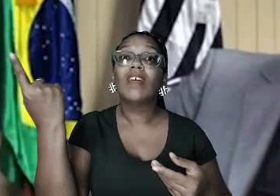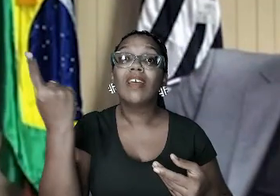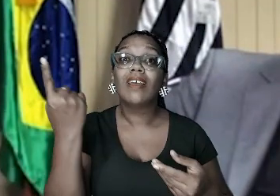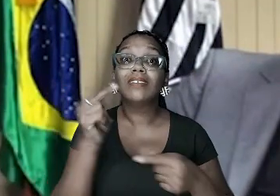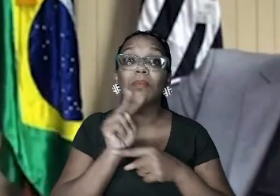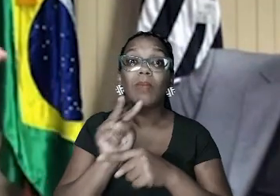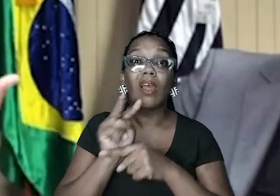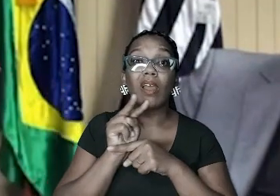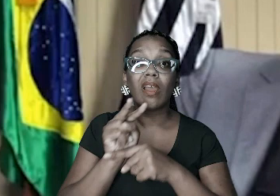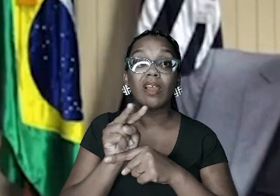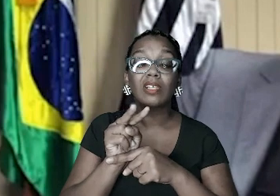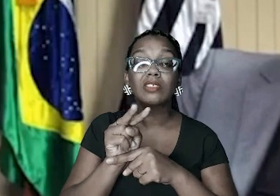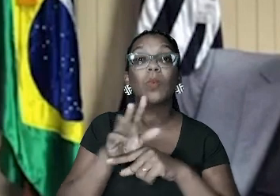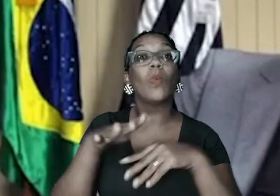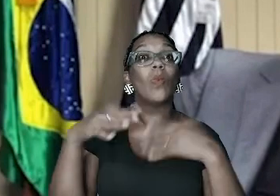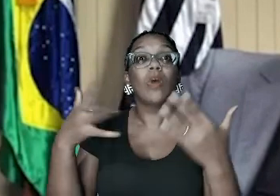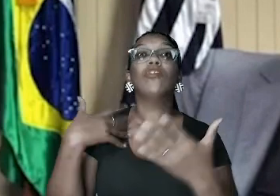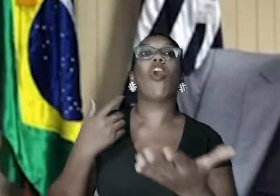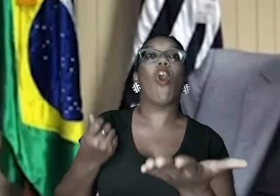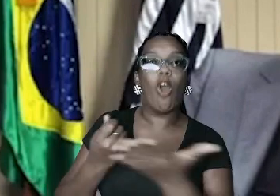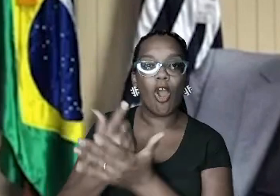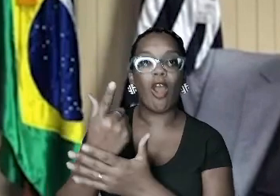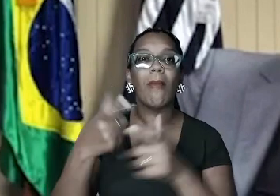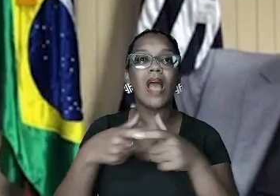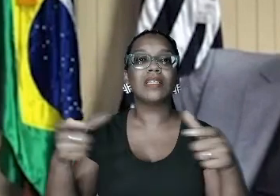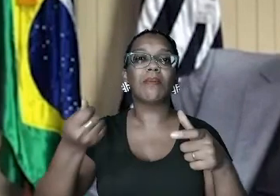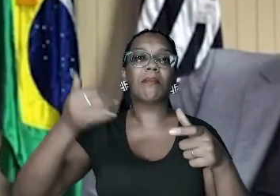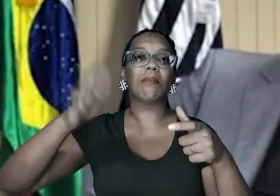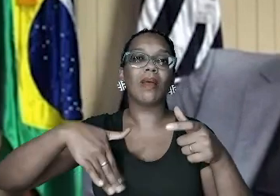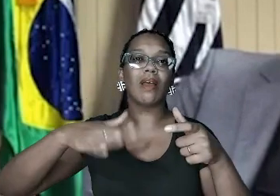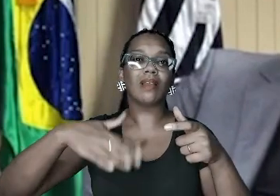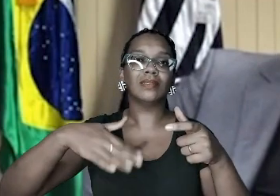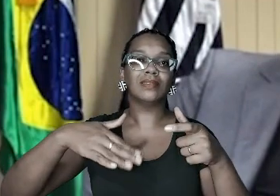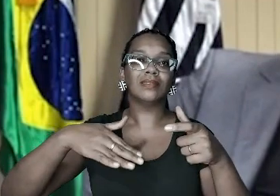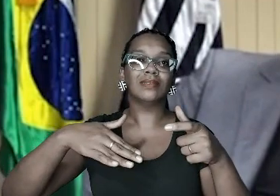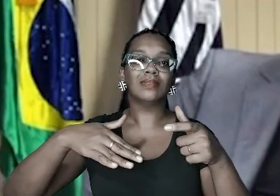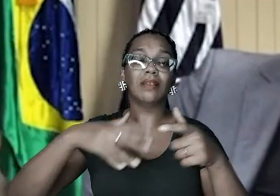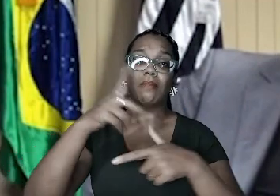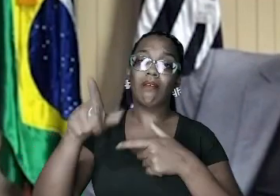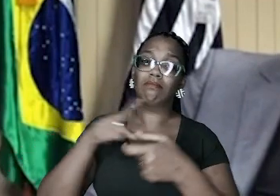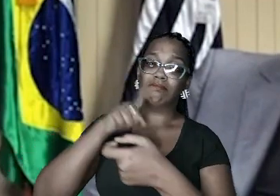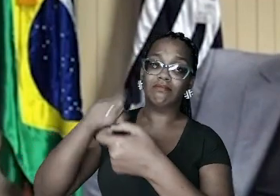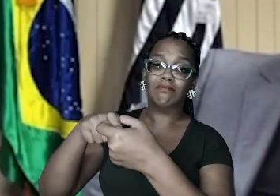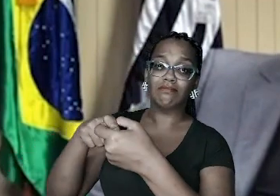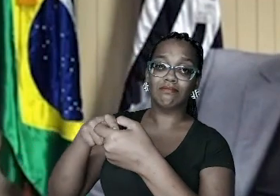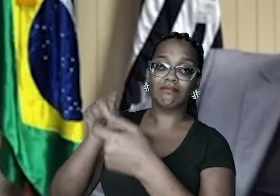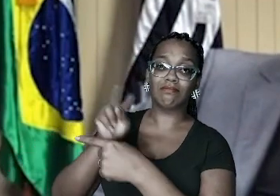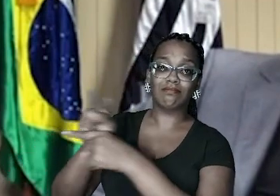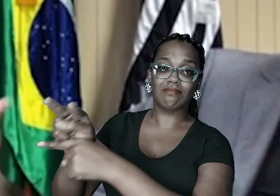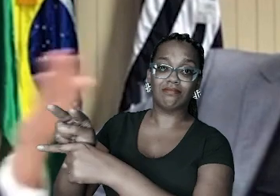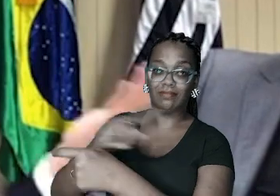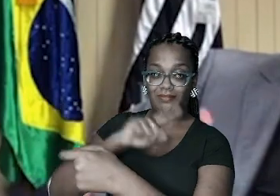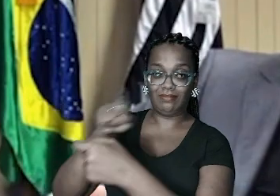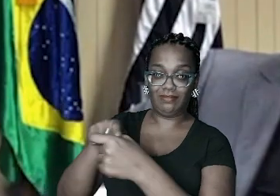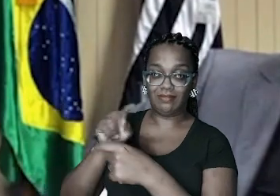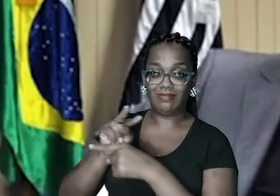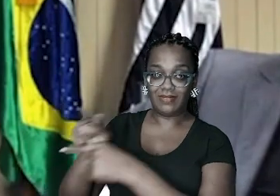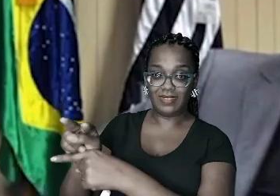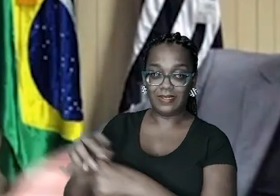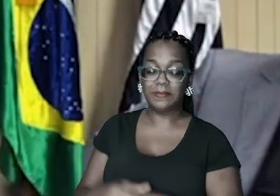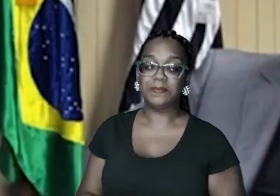em mercado entregam e quando vence a operação de empréstimo eles compram a ação mais barata